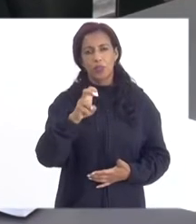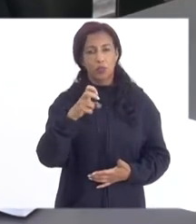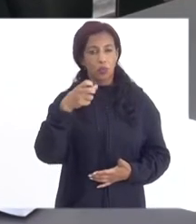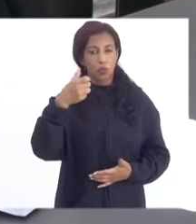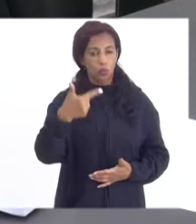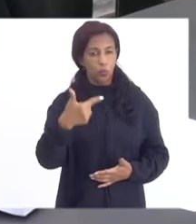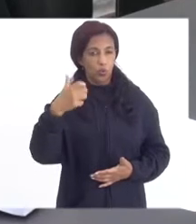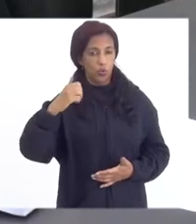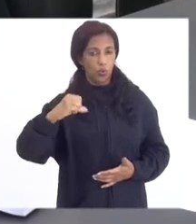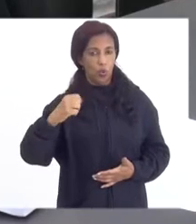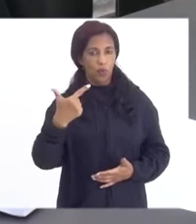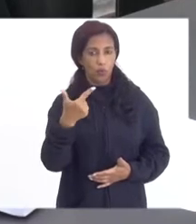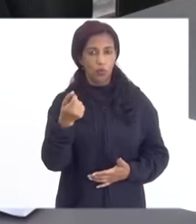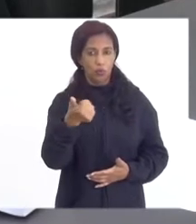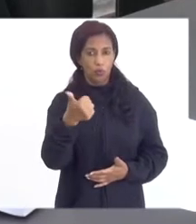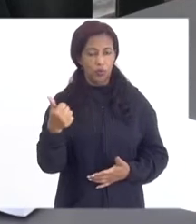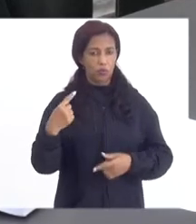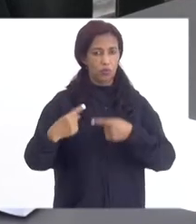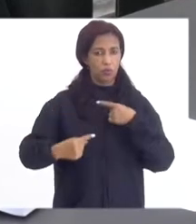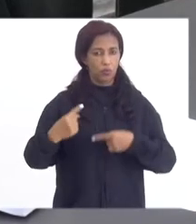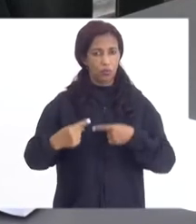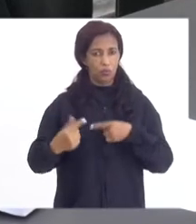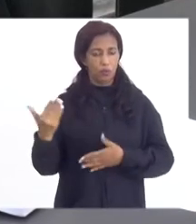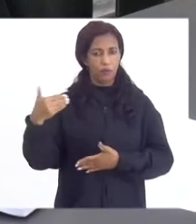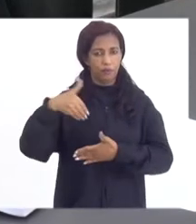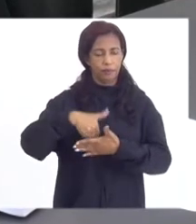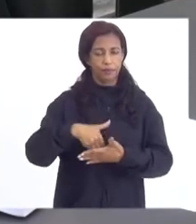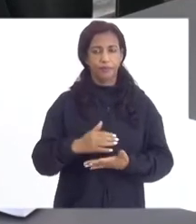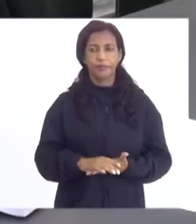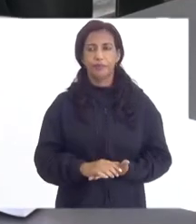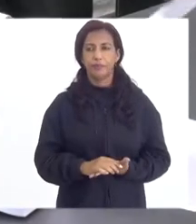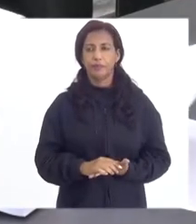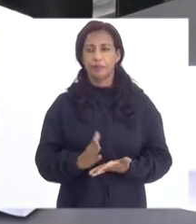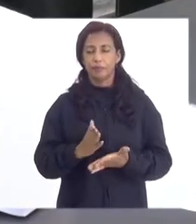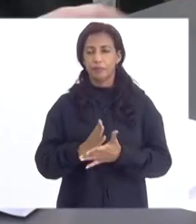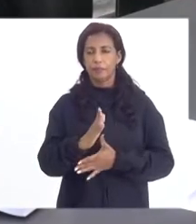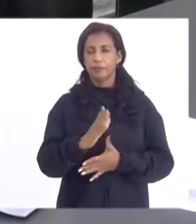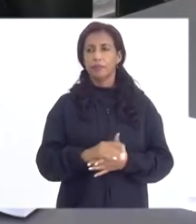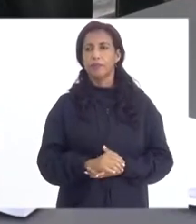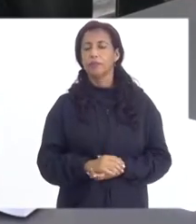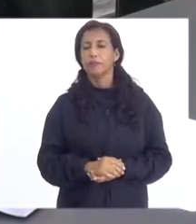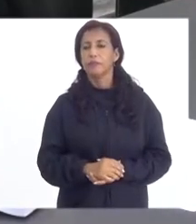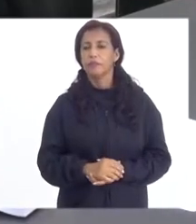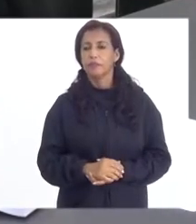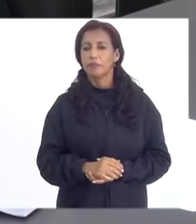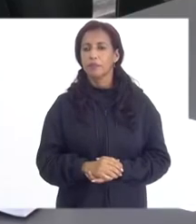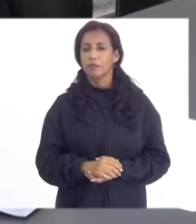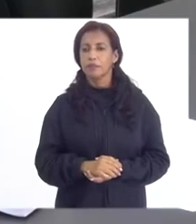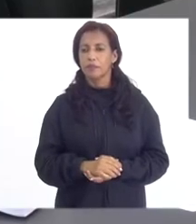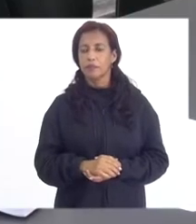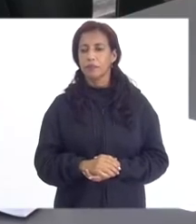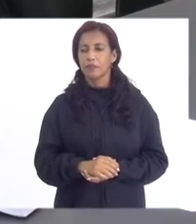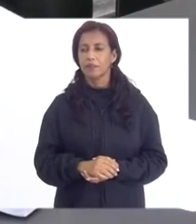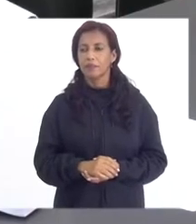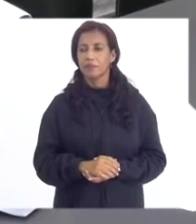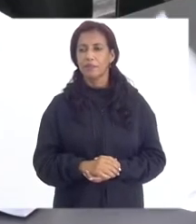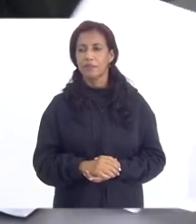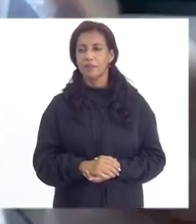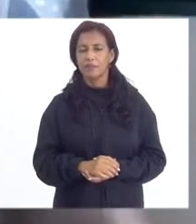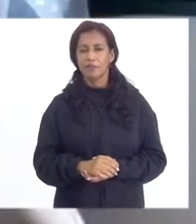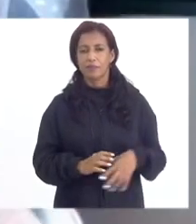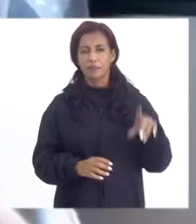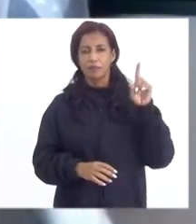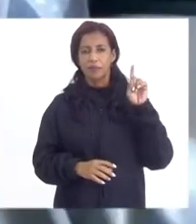1529/2016. Em discussão, em votação, aprovado. Espera aí, uma